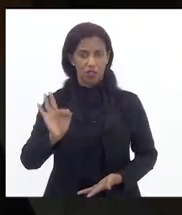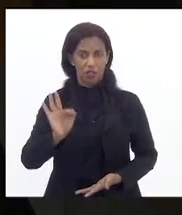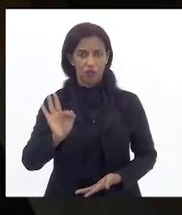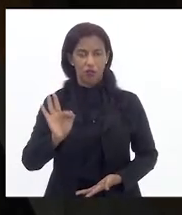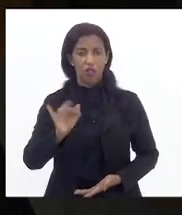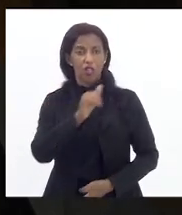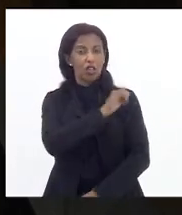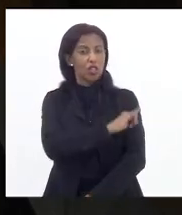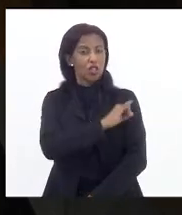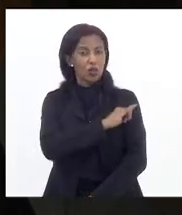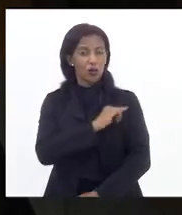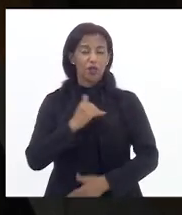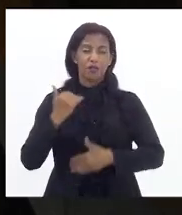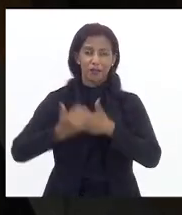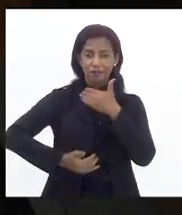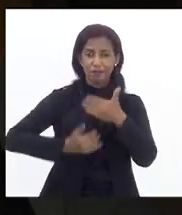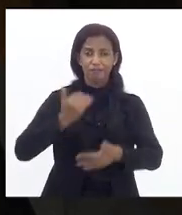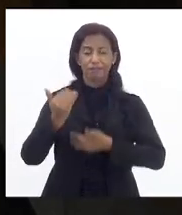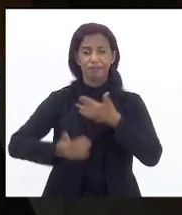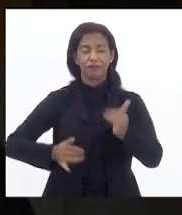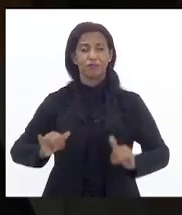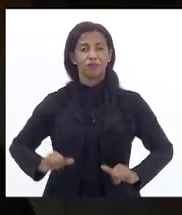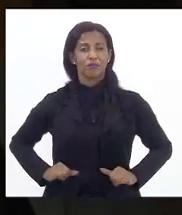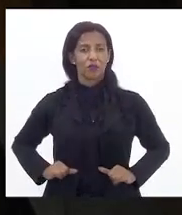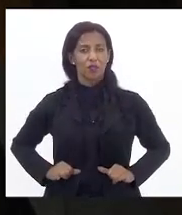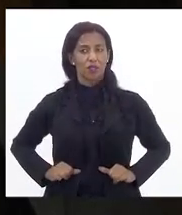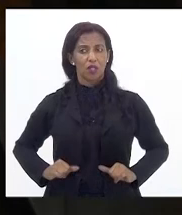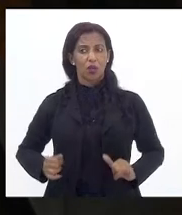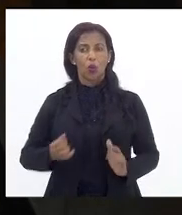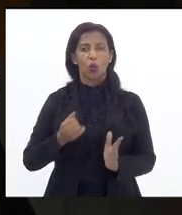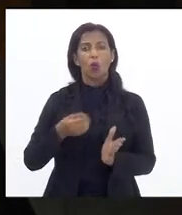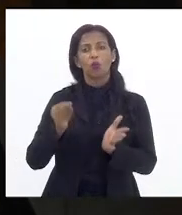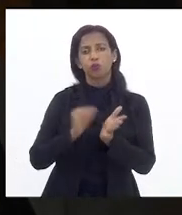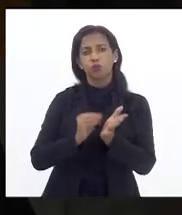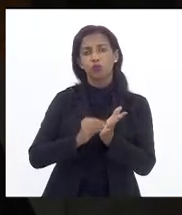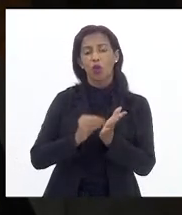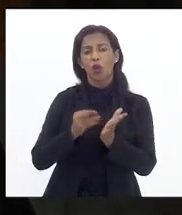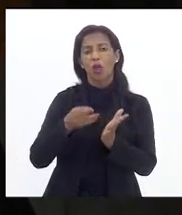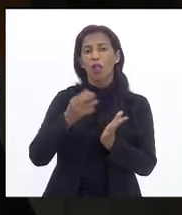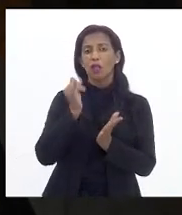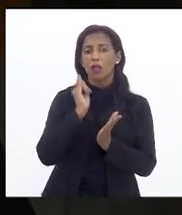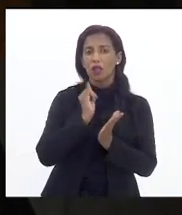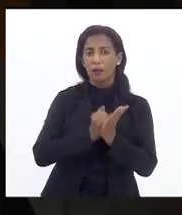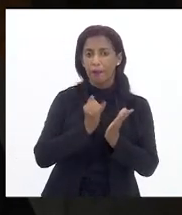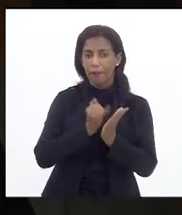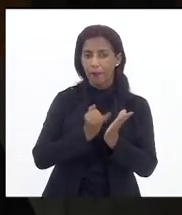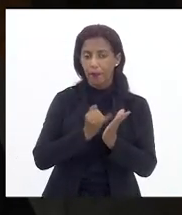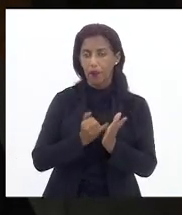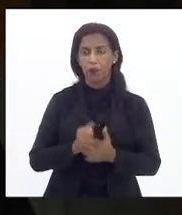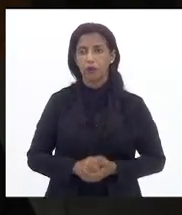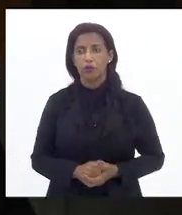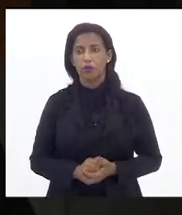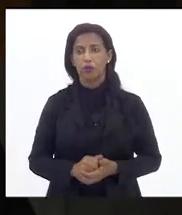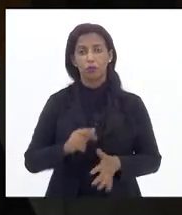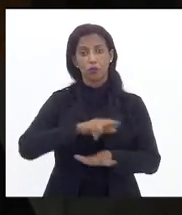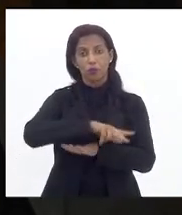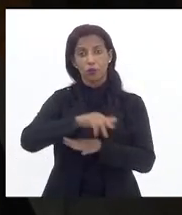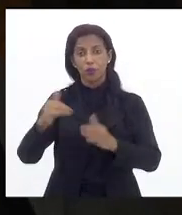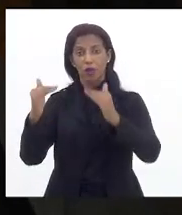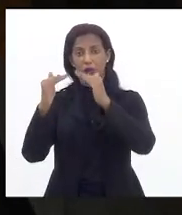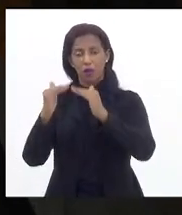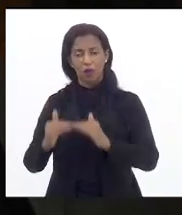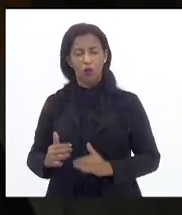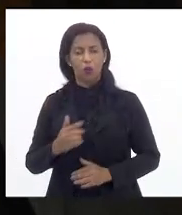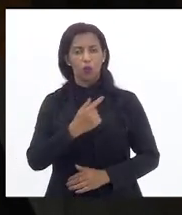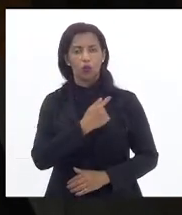vem sendo vilipendiado seguidamente com distorções tributárias um é uma série de acordos